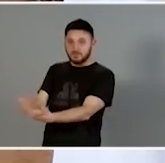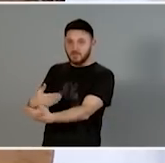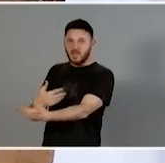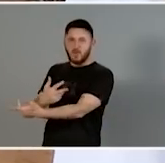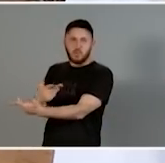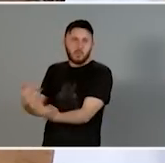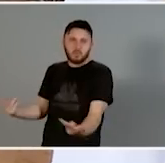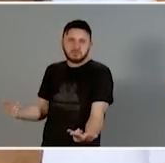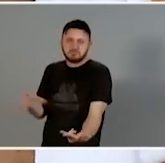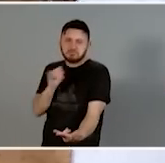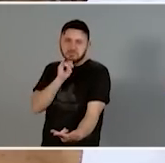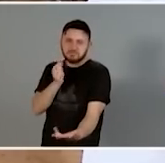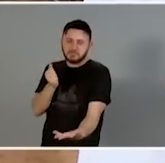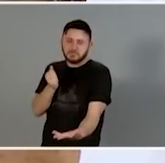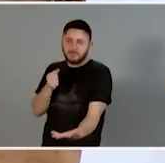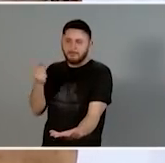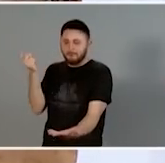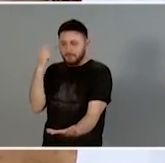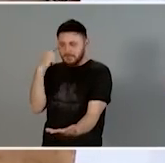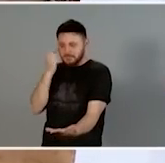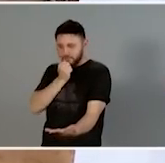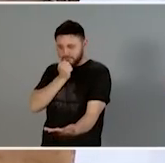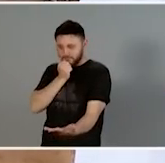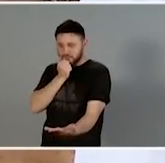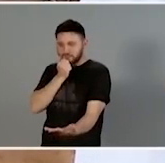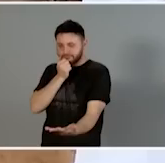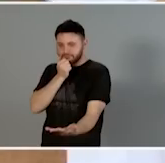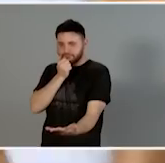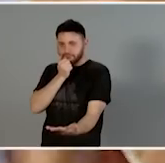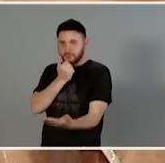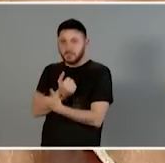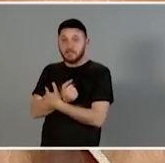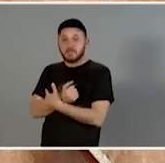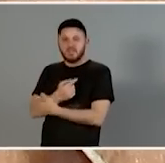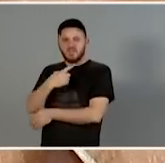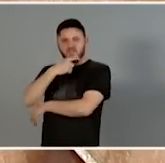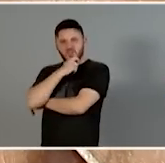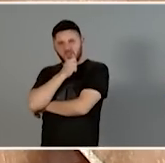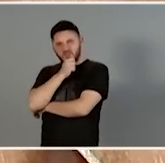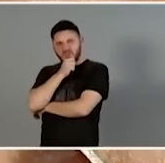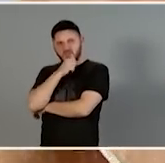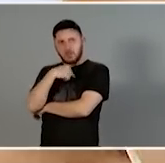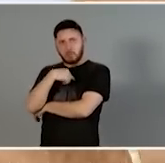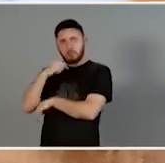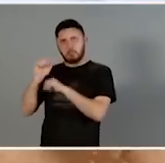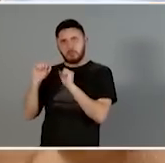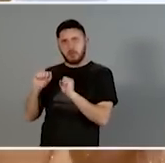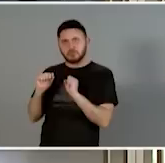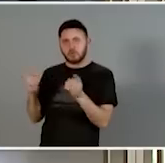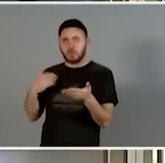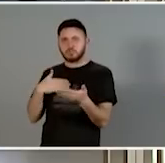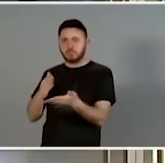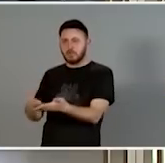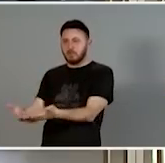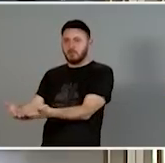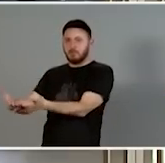e pensar: será que eu poderia hoje fechar minha